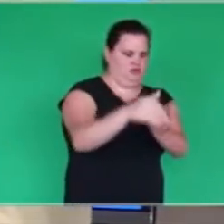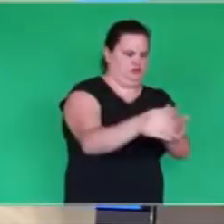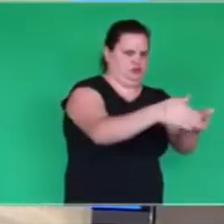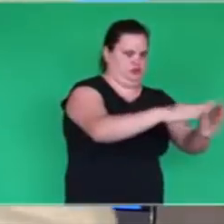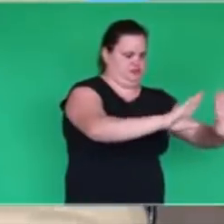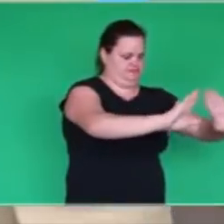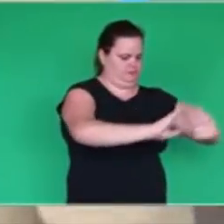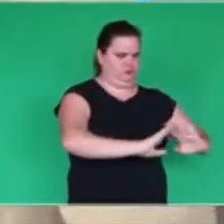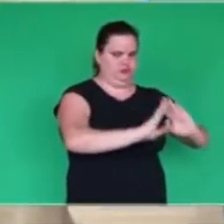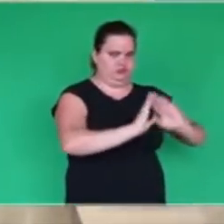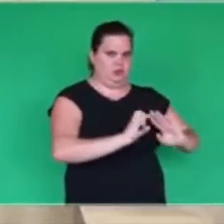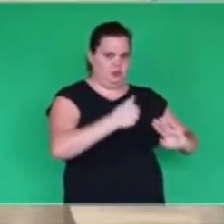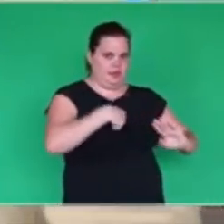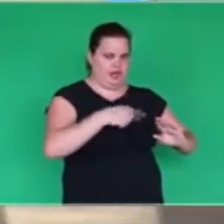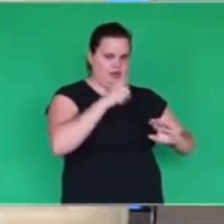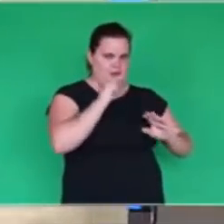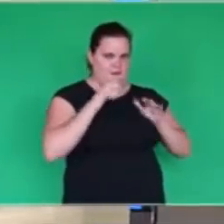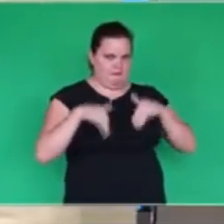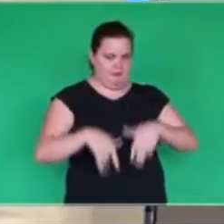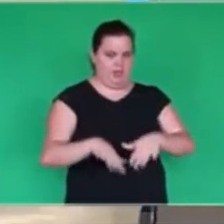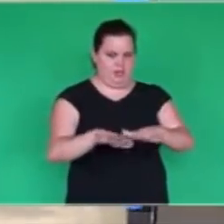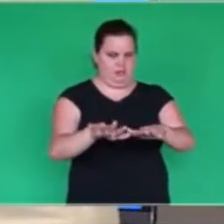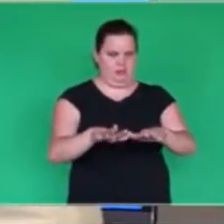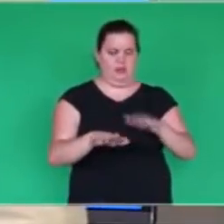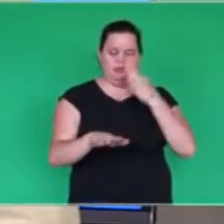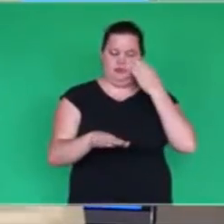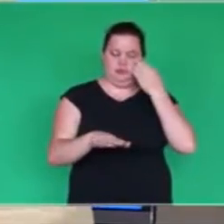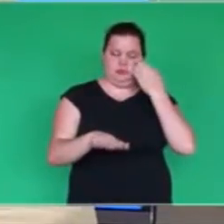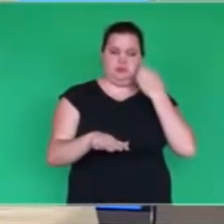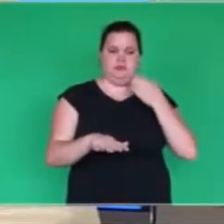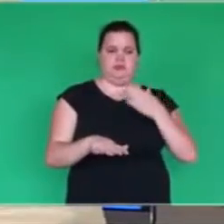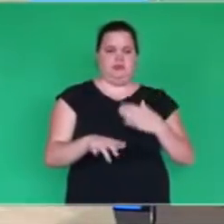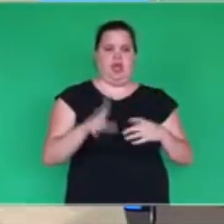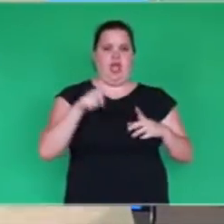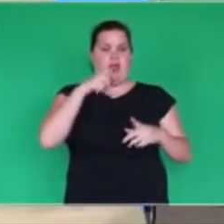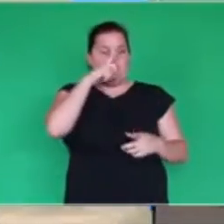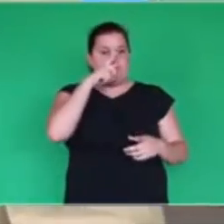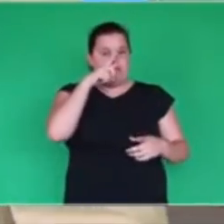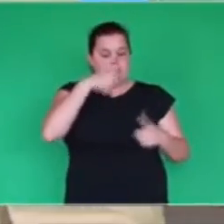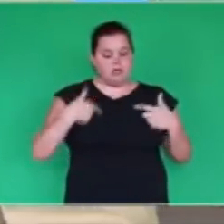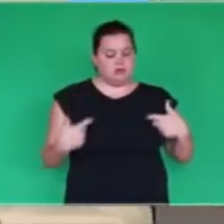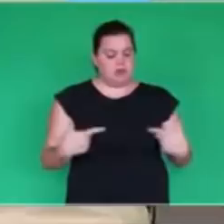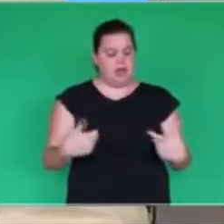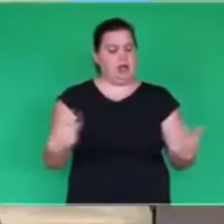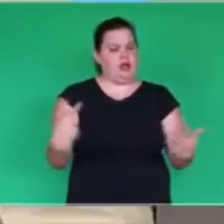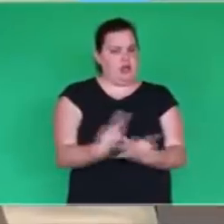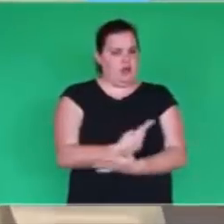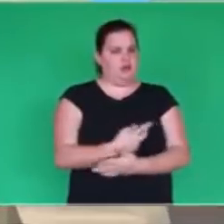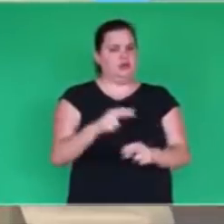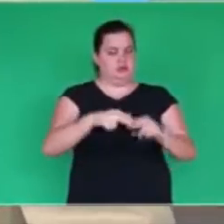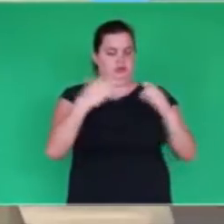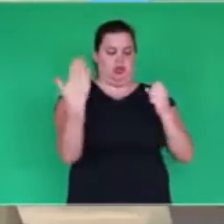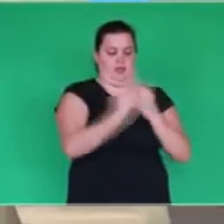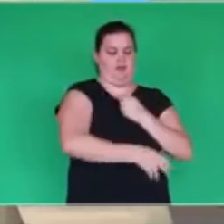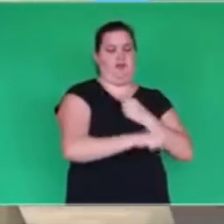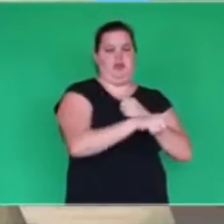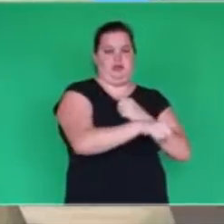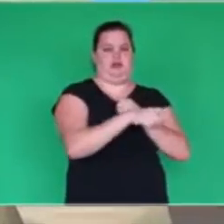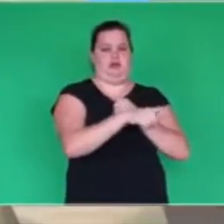Síria. Então, não vamos tratar desse assunto. Mas aqui, isso é um grande vale. A cidade